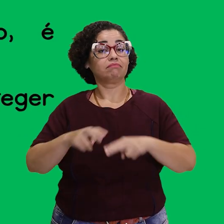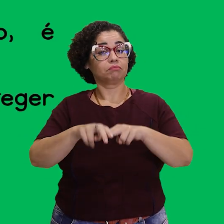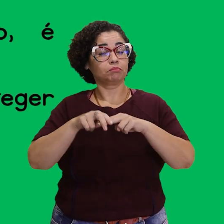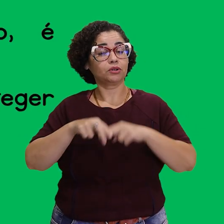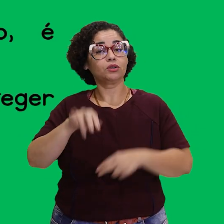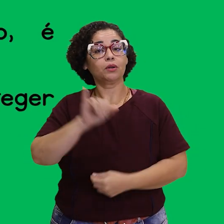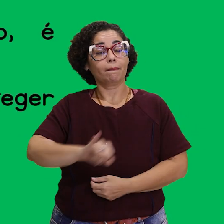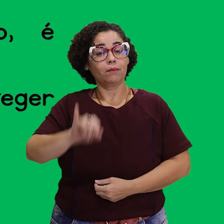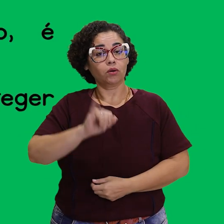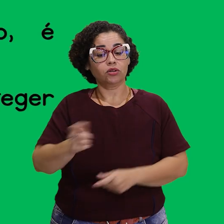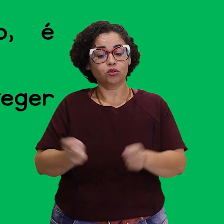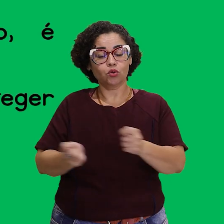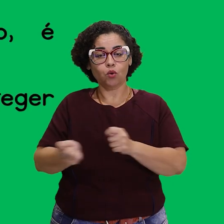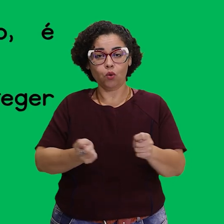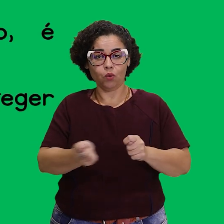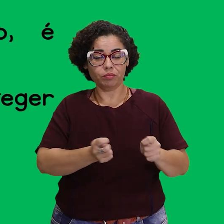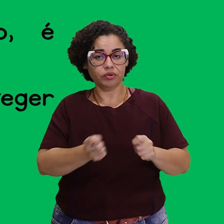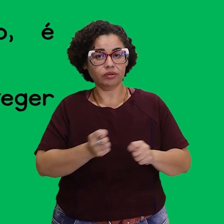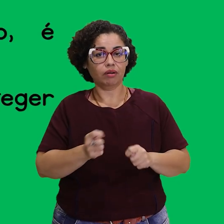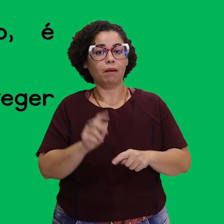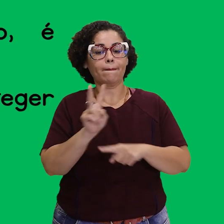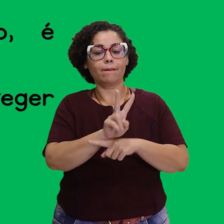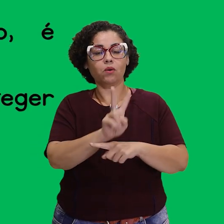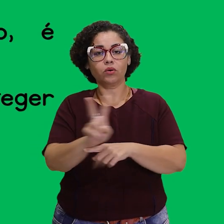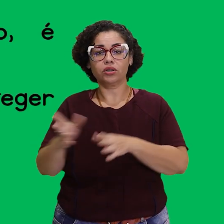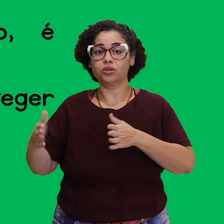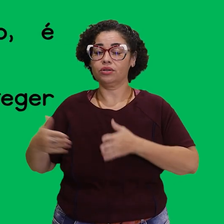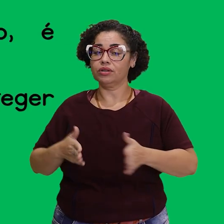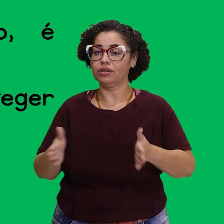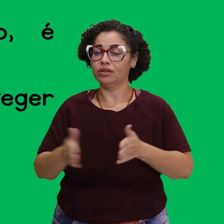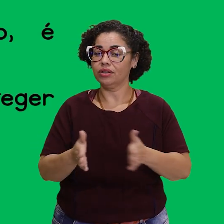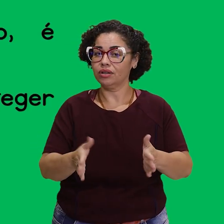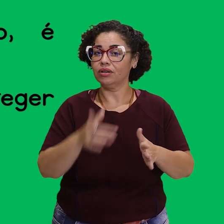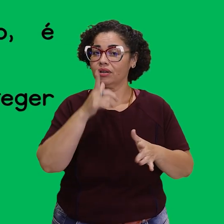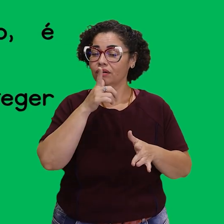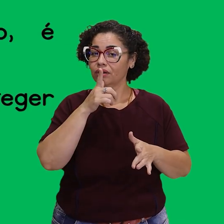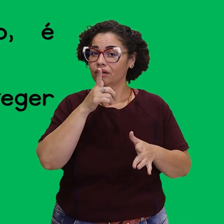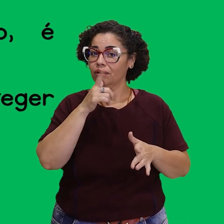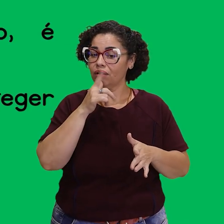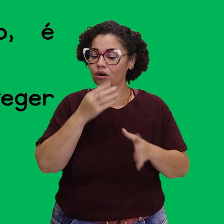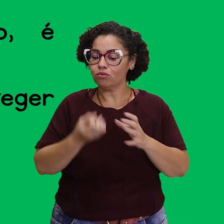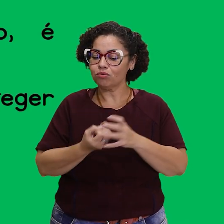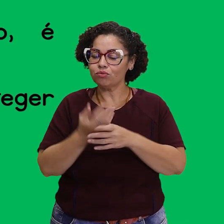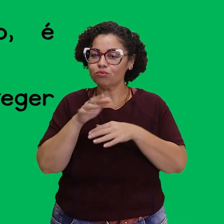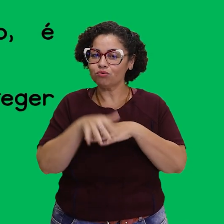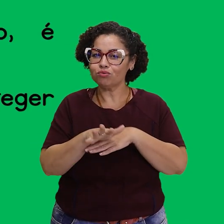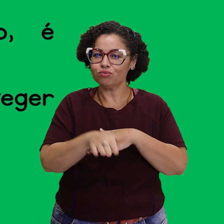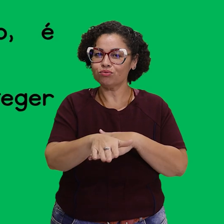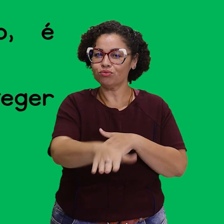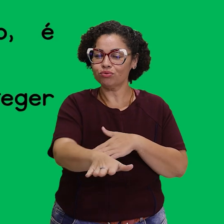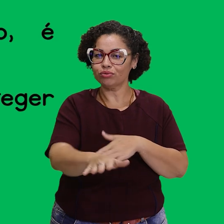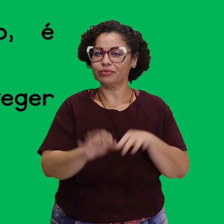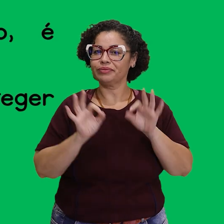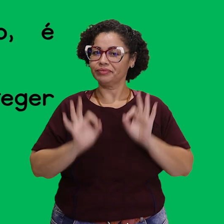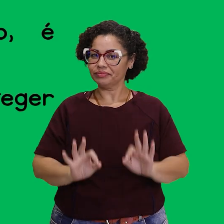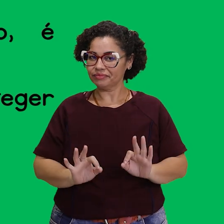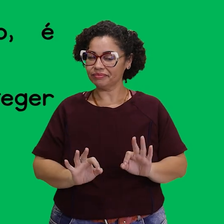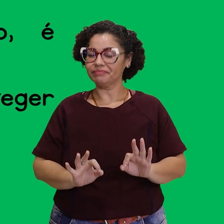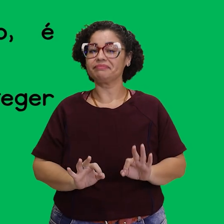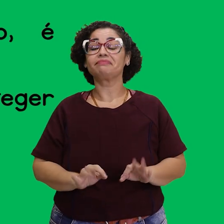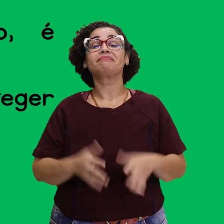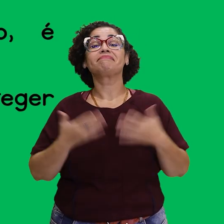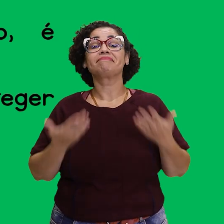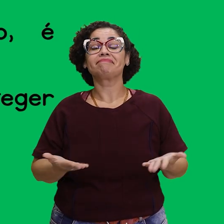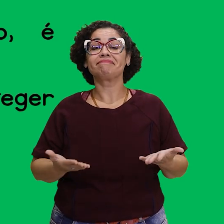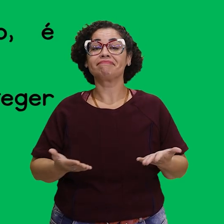importante economizar e proteger os rios e nascentes, certo? E